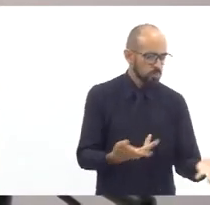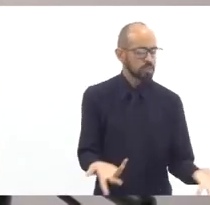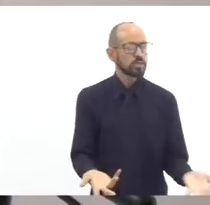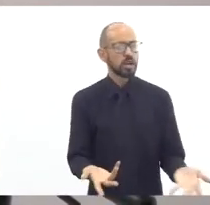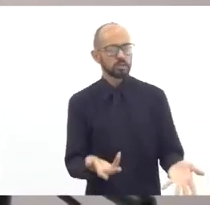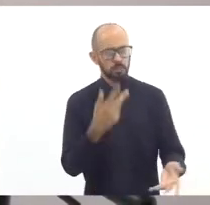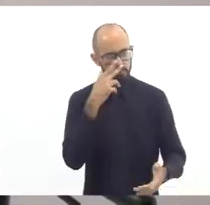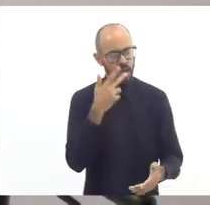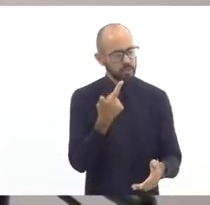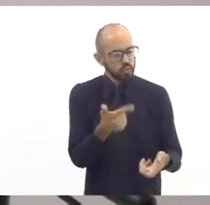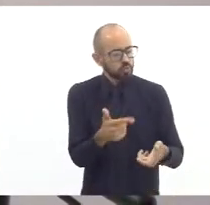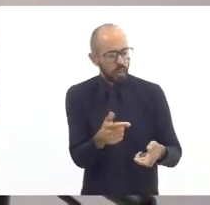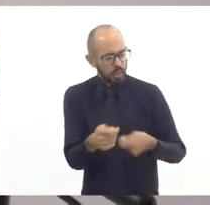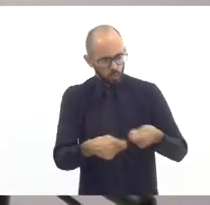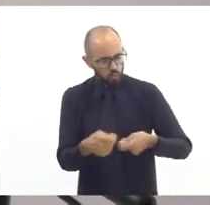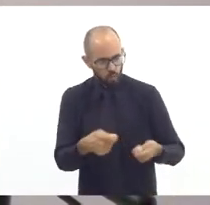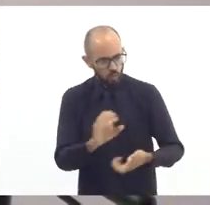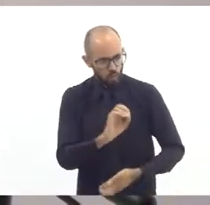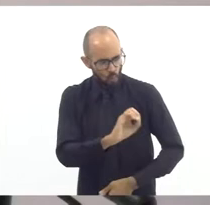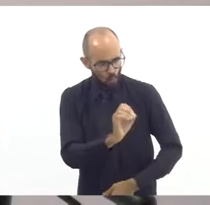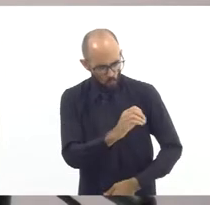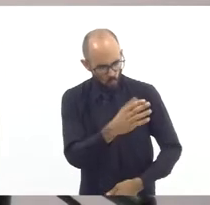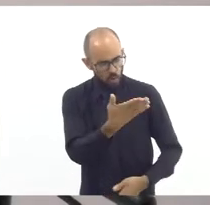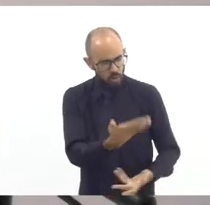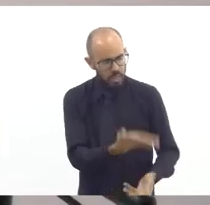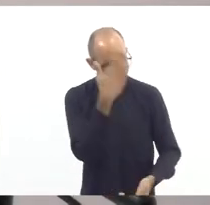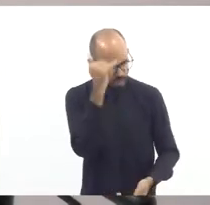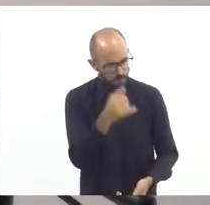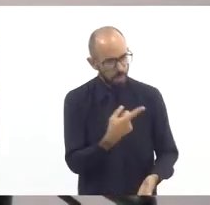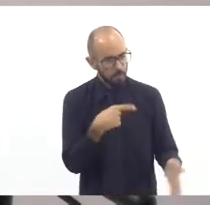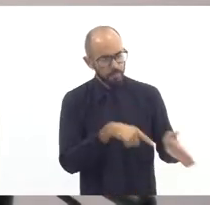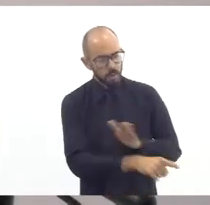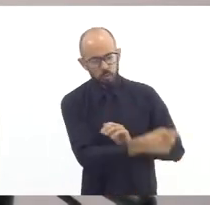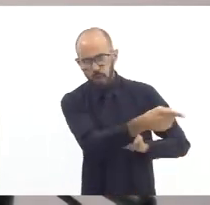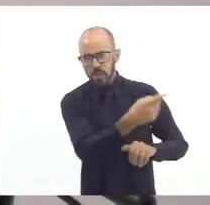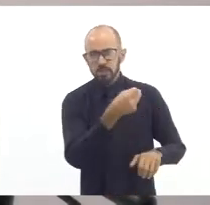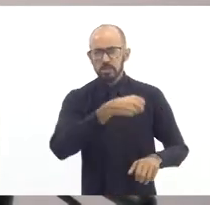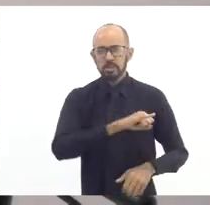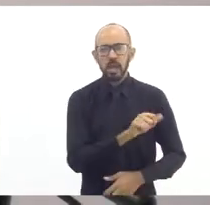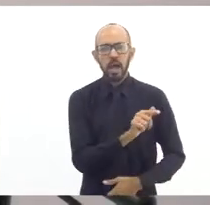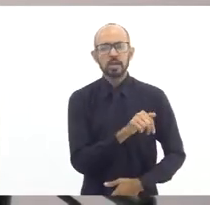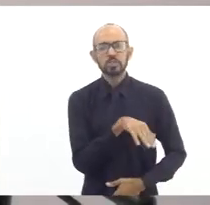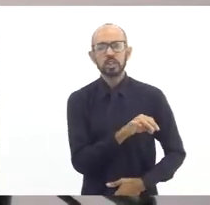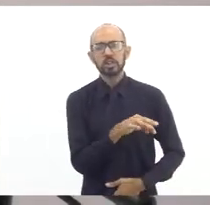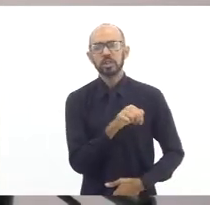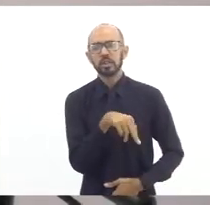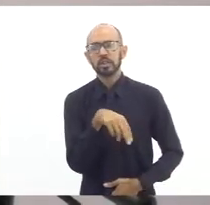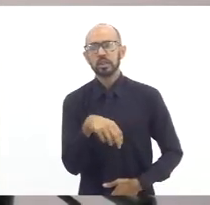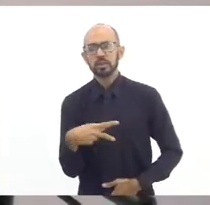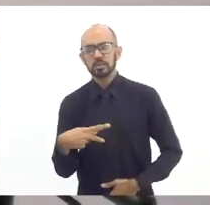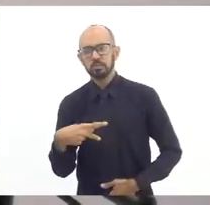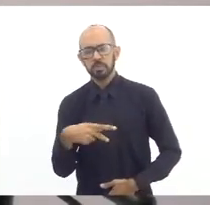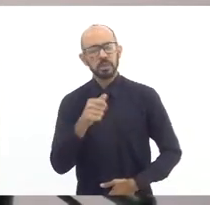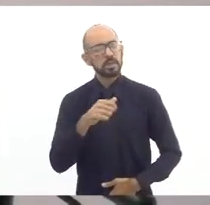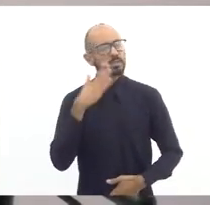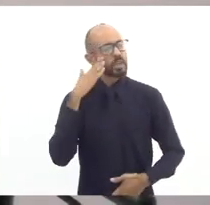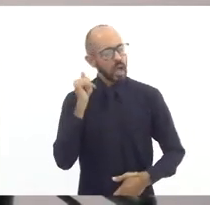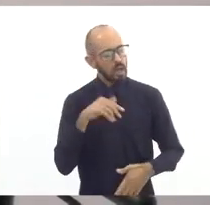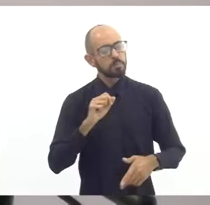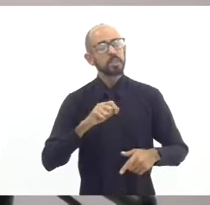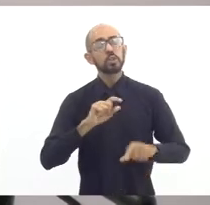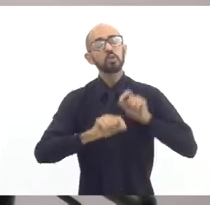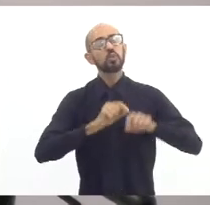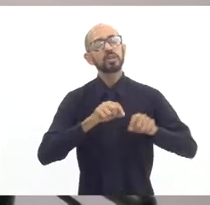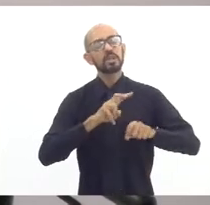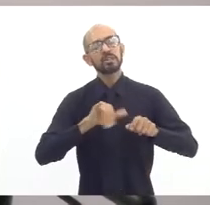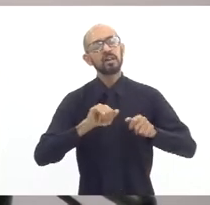não ter controle sobre essas 12 estações. Eu queria saber se a Getransp sabia disso, né? E o que já fez ou pretende fazer a respeito